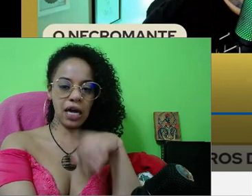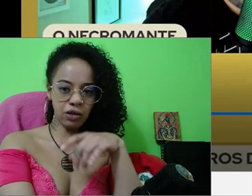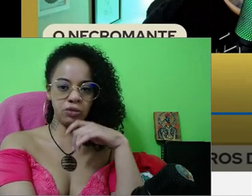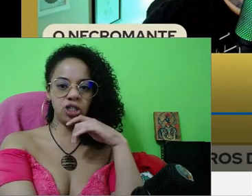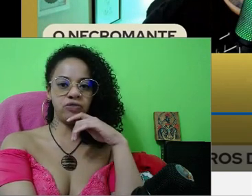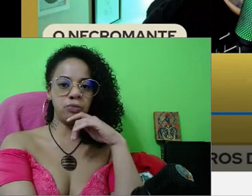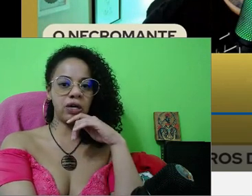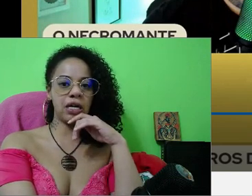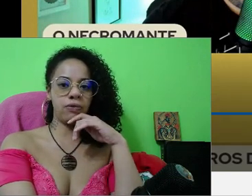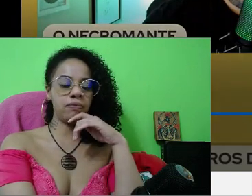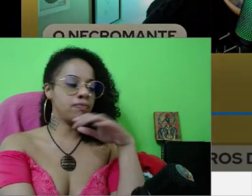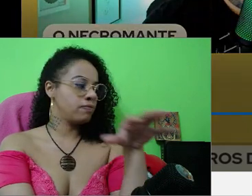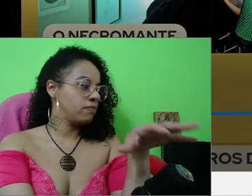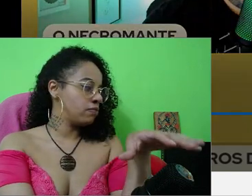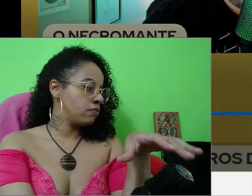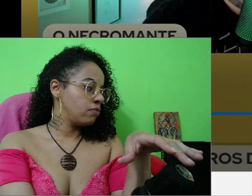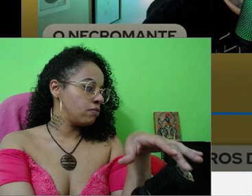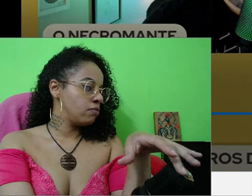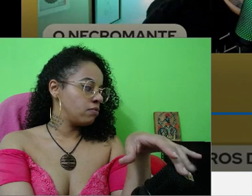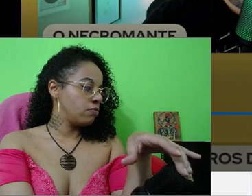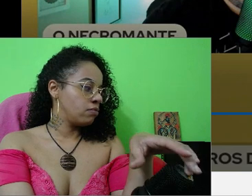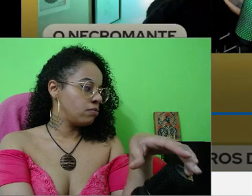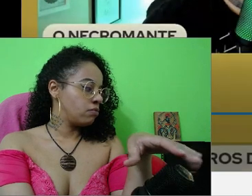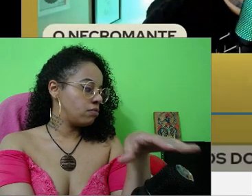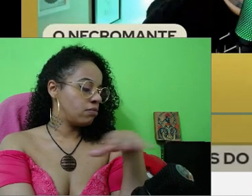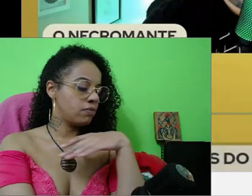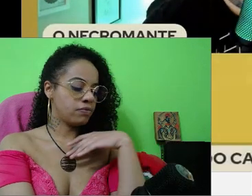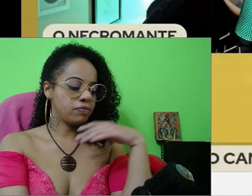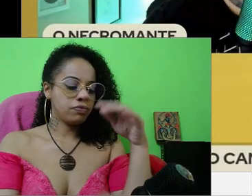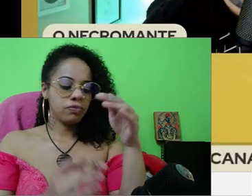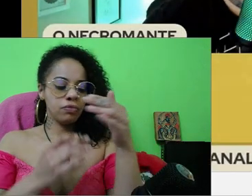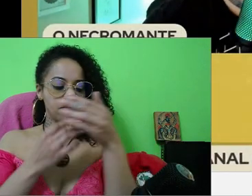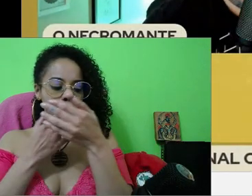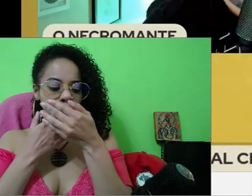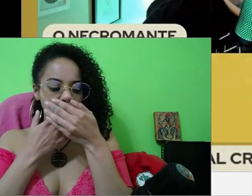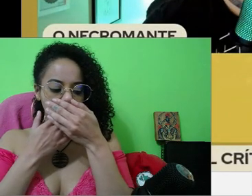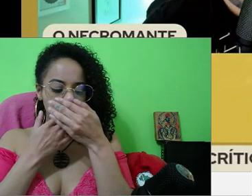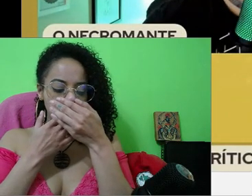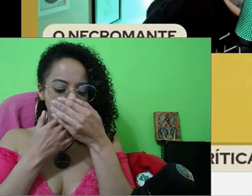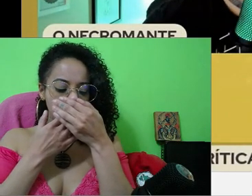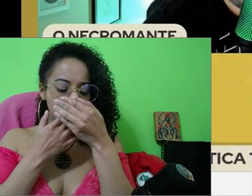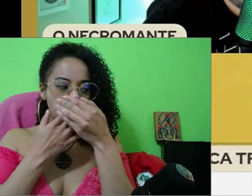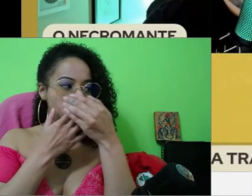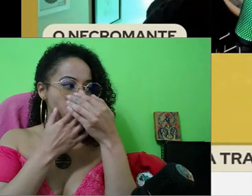esse é o objetivo do meu canal tranquila